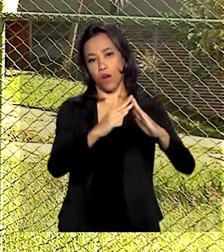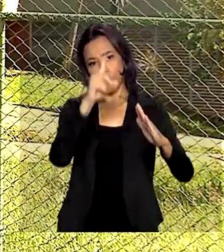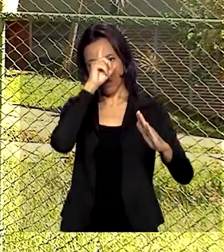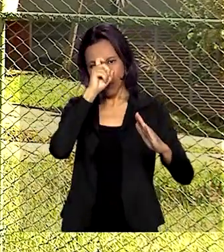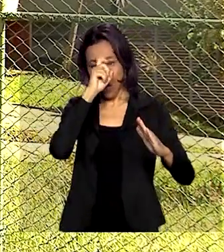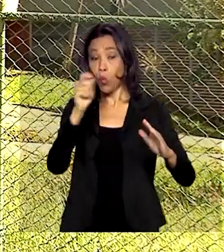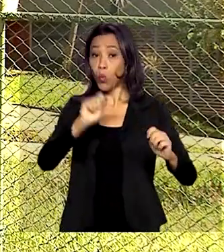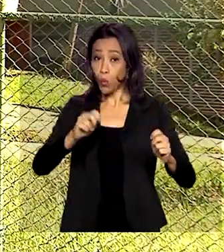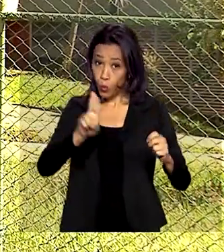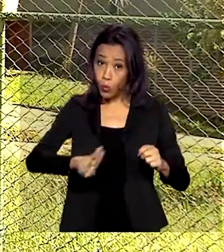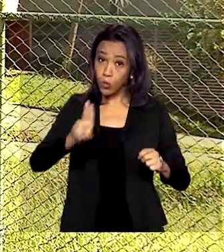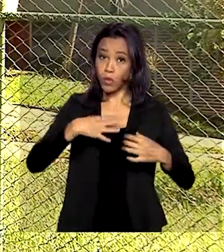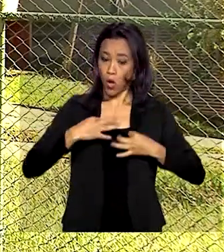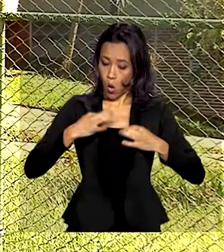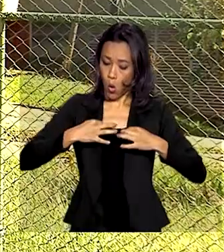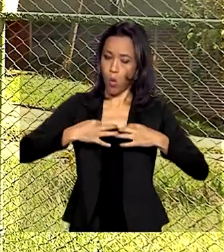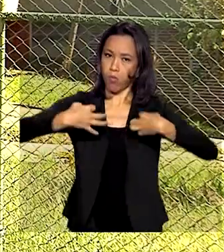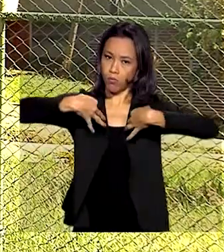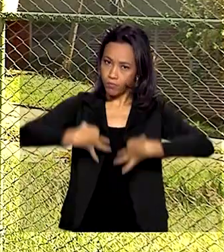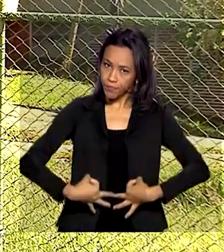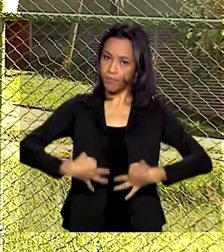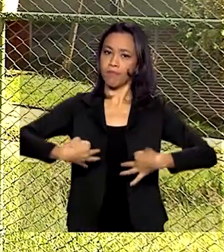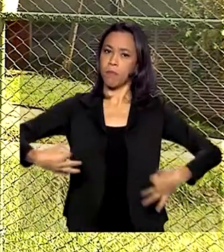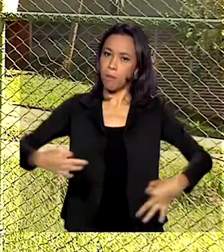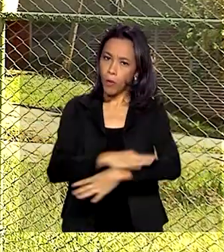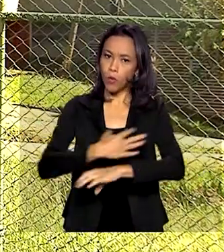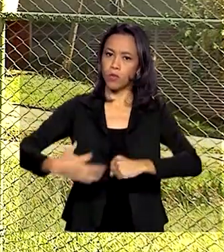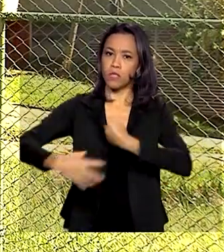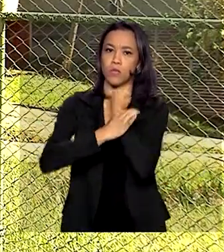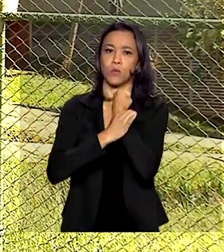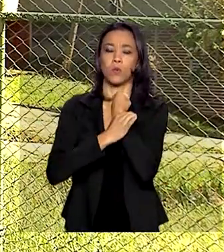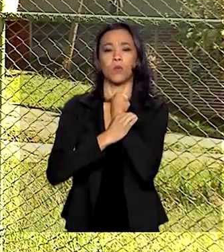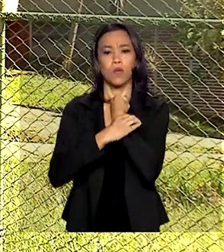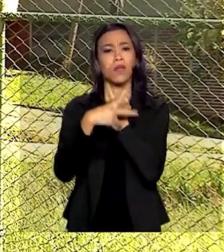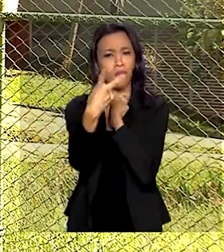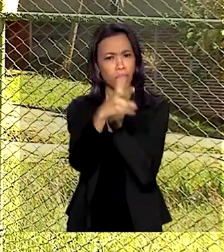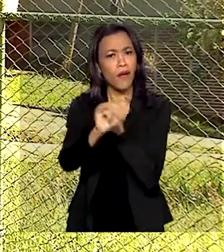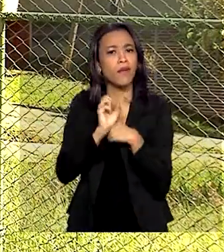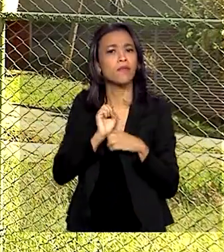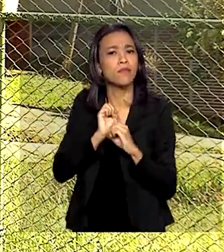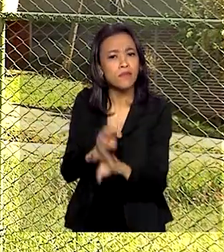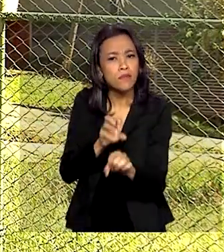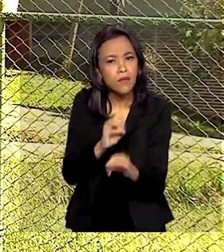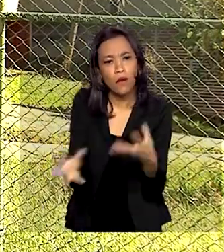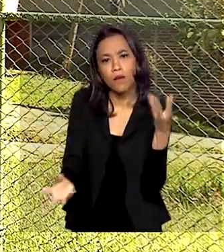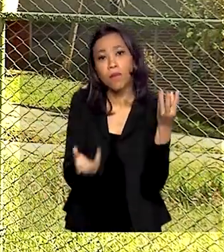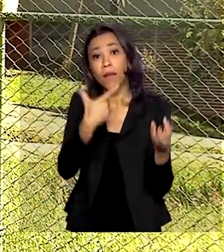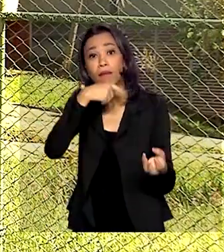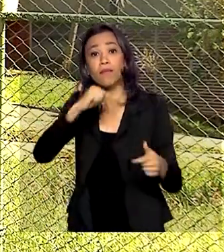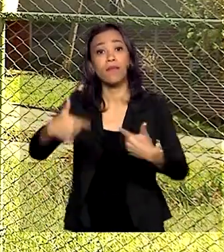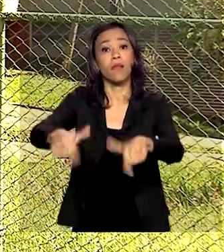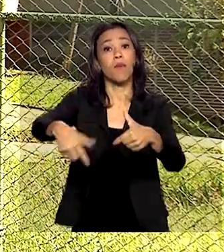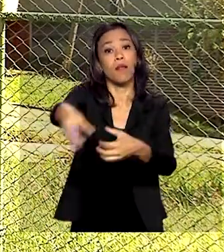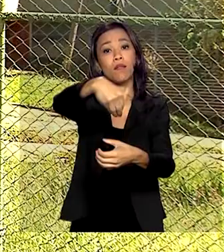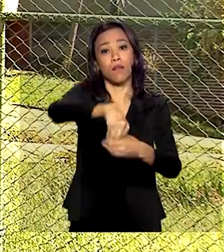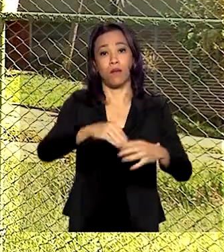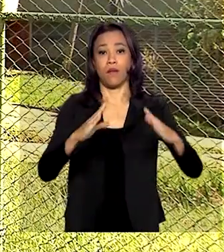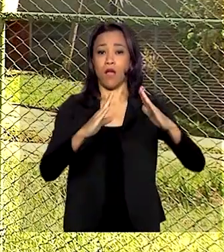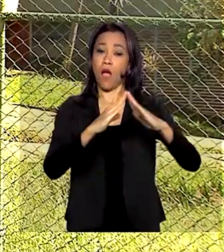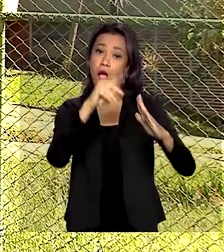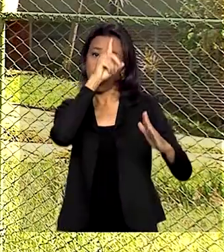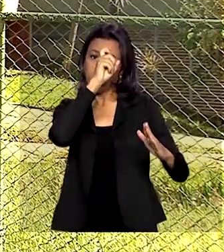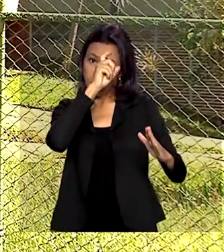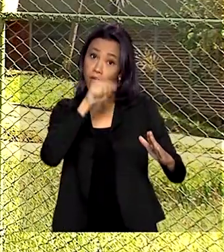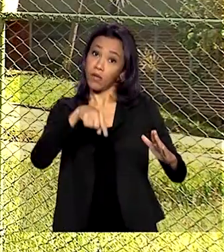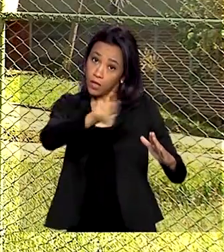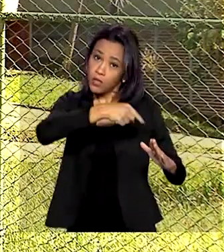usam o produto próprio, estão devidamente protegidos e vão ensinar esses procedimentos para quem trabalha no hospital, para que essa